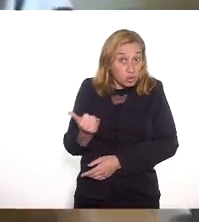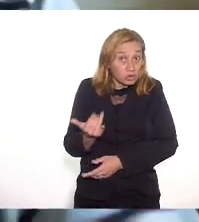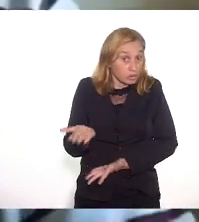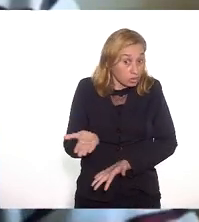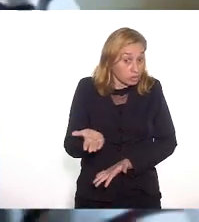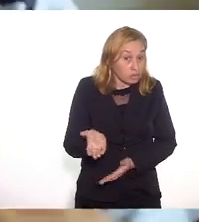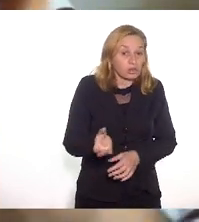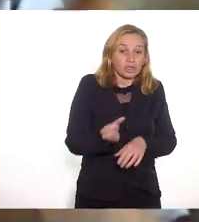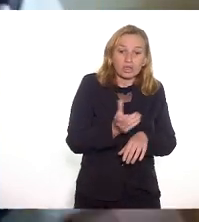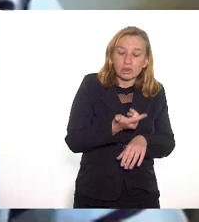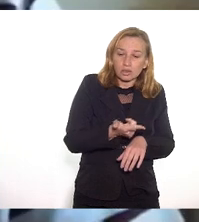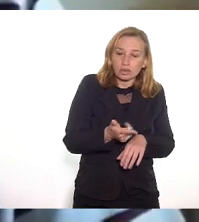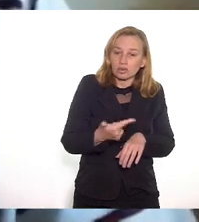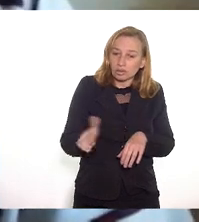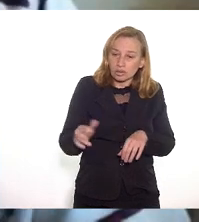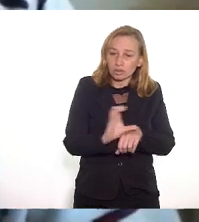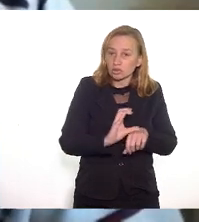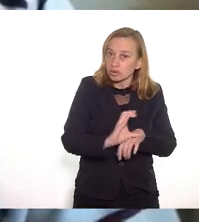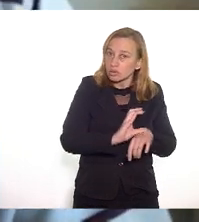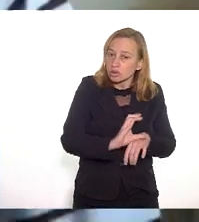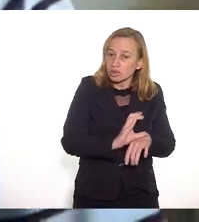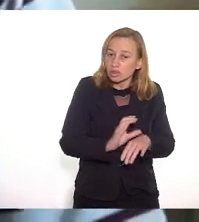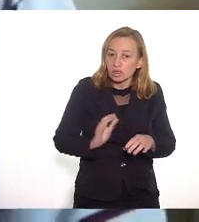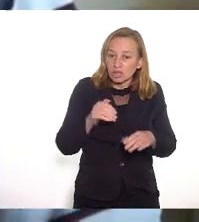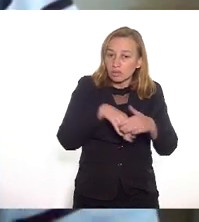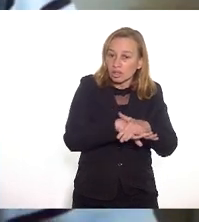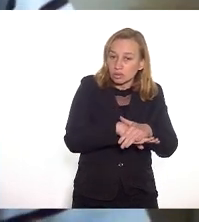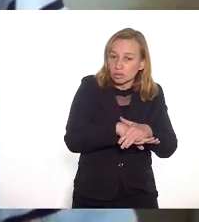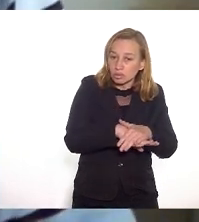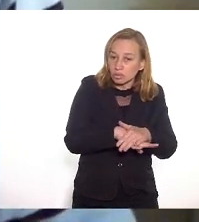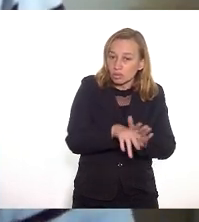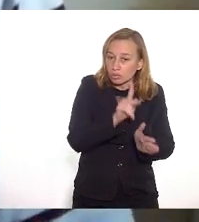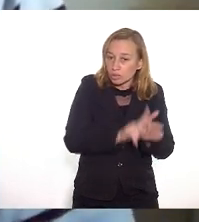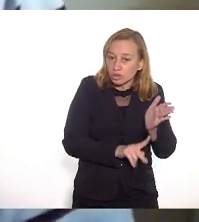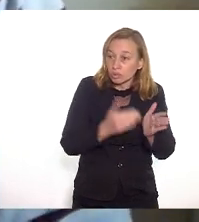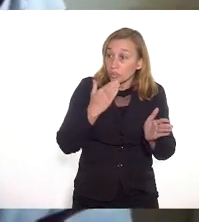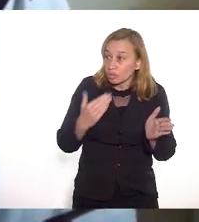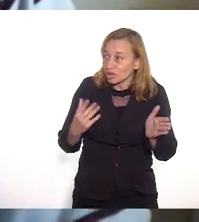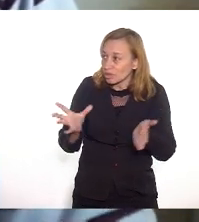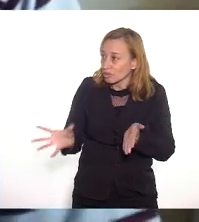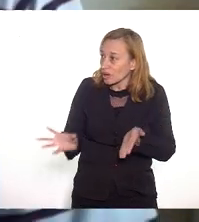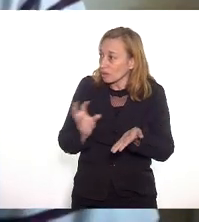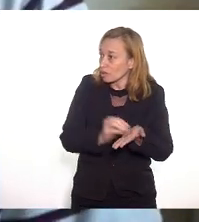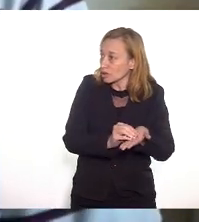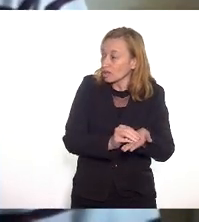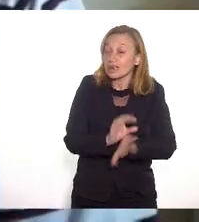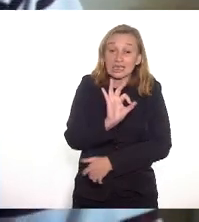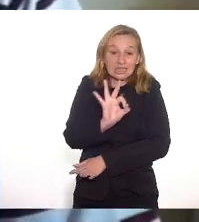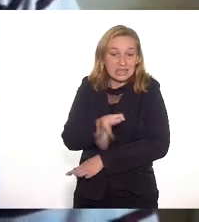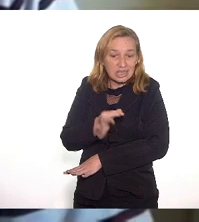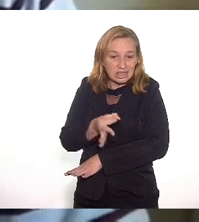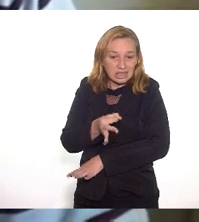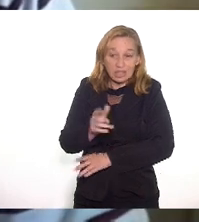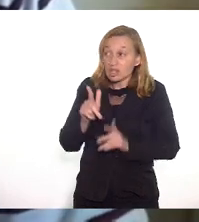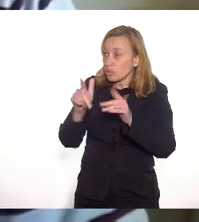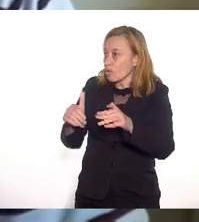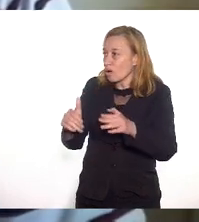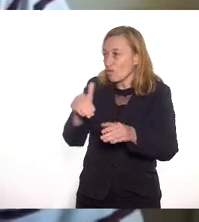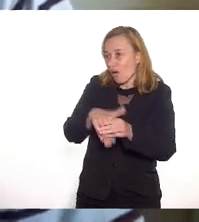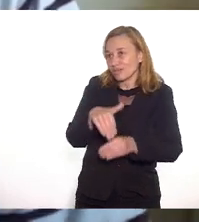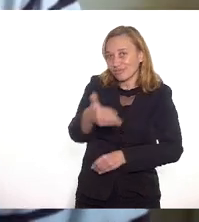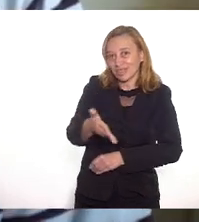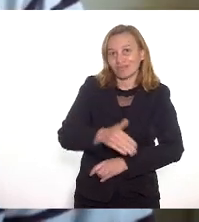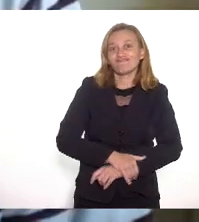pela inconstitucionalidade e arquivou o projeto que eu estou pedindo para anexar, evidentemente eu tenho que dar o mesmo voto